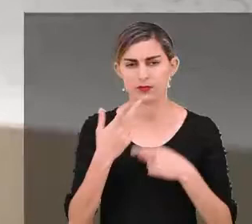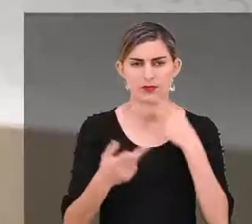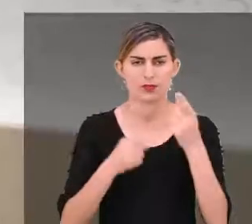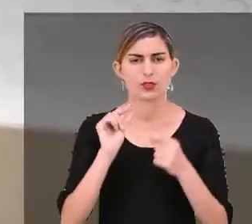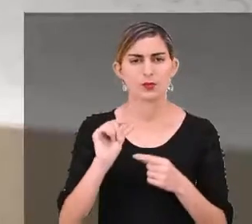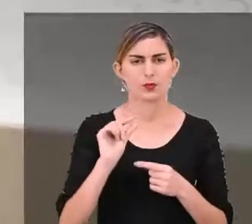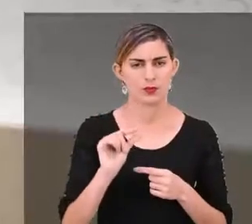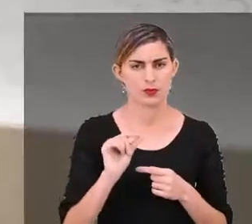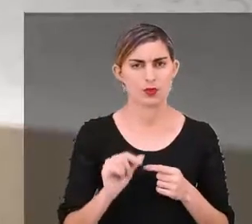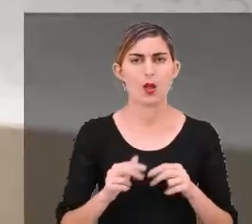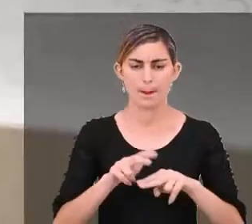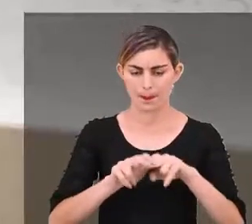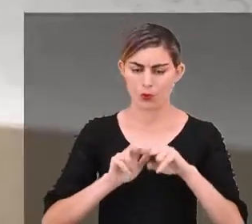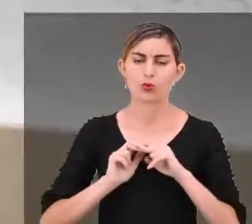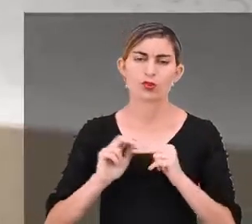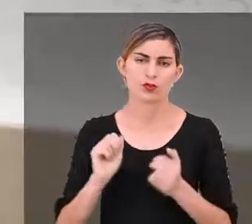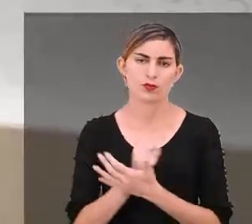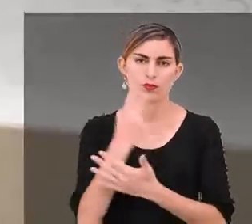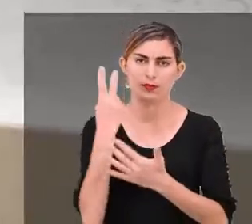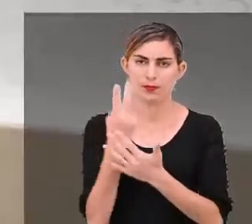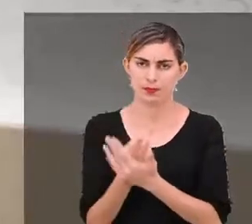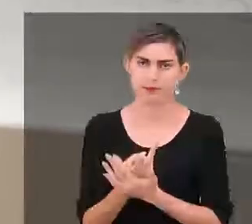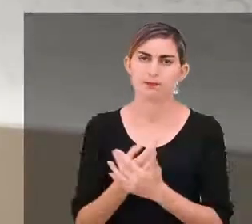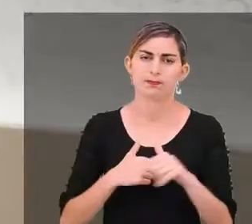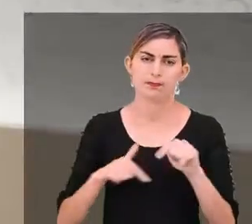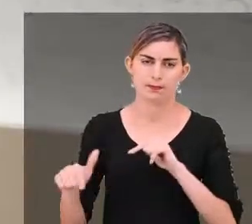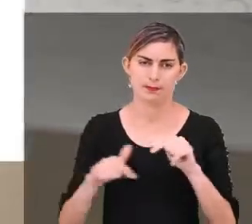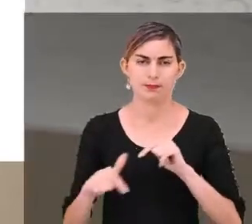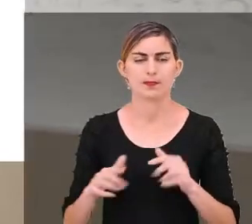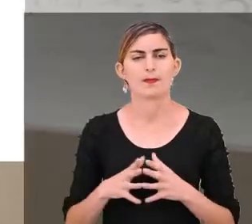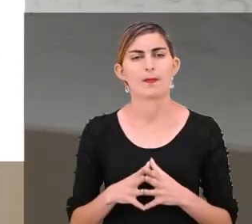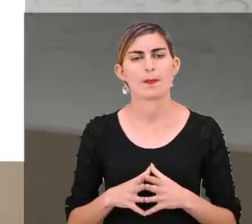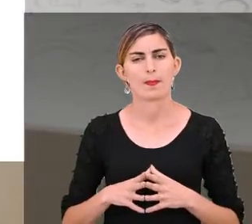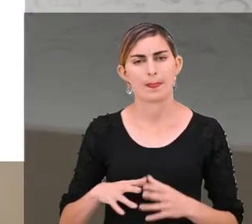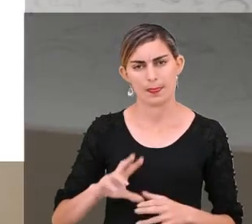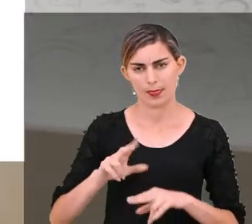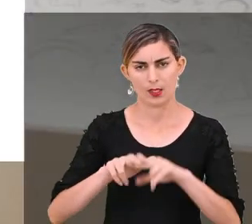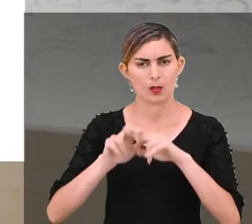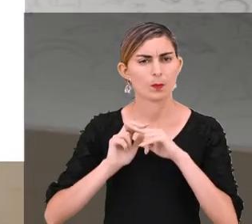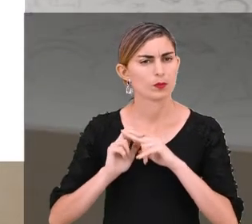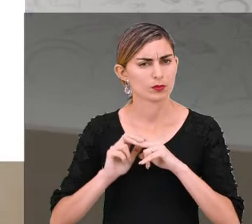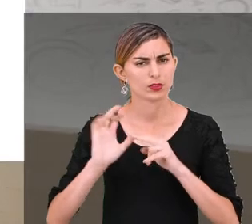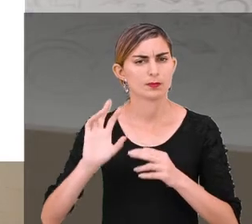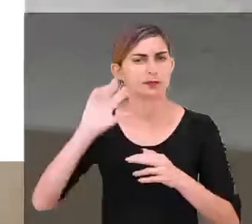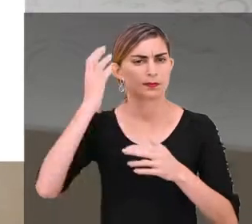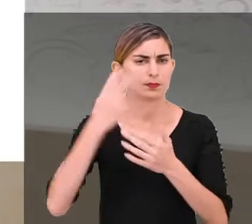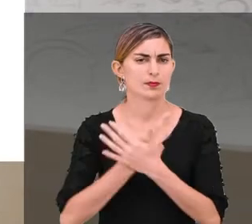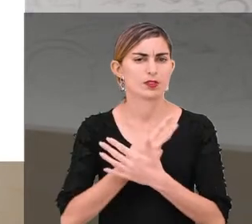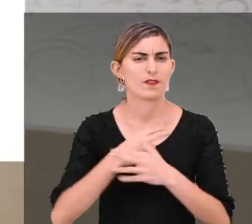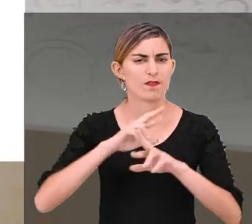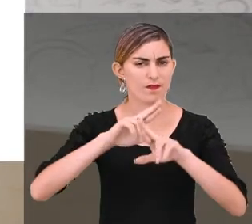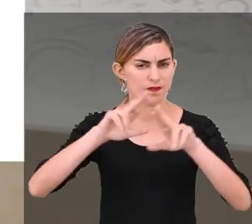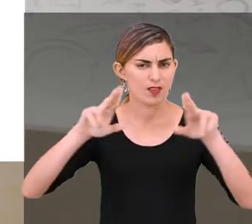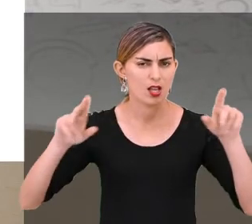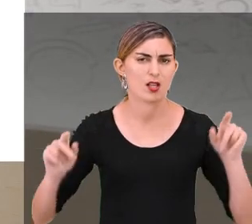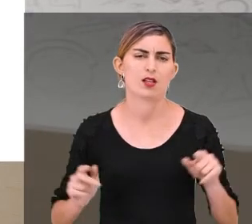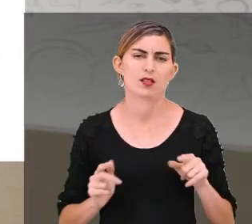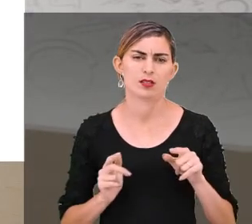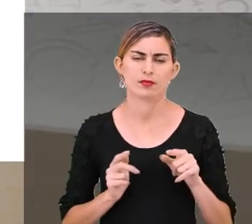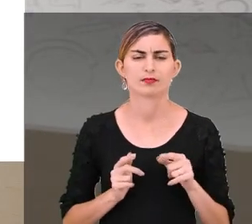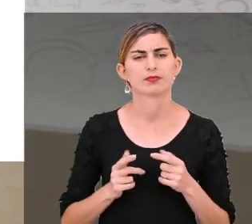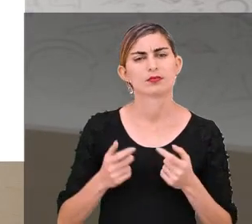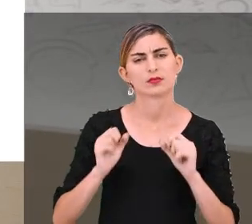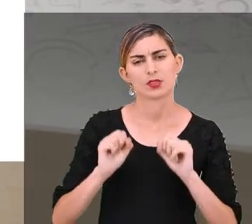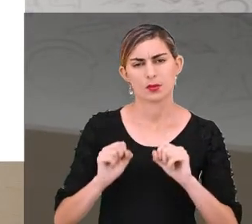Vamos falar um pouco agora das causas dos acidentes de trabalho. As causas dos acidentes de trabalho, elas podem ser